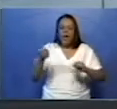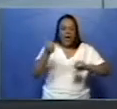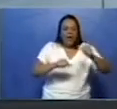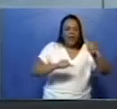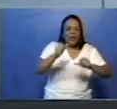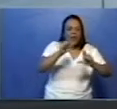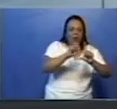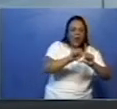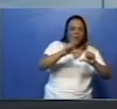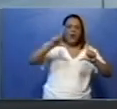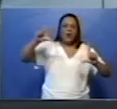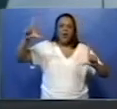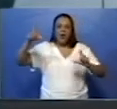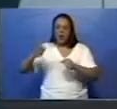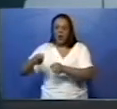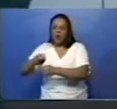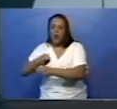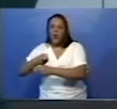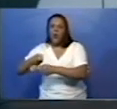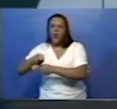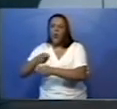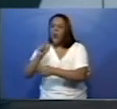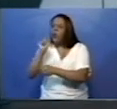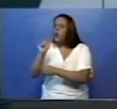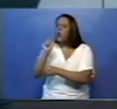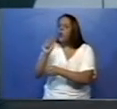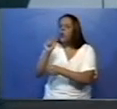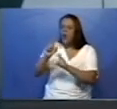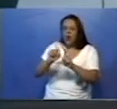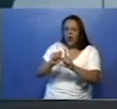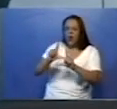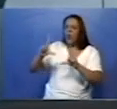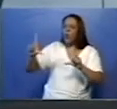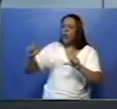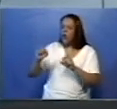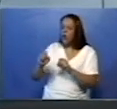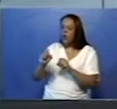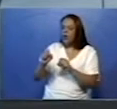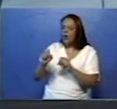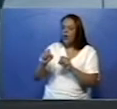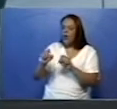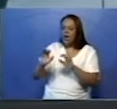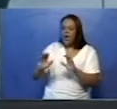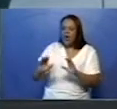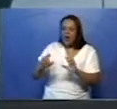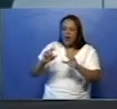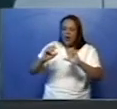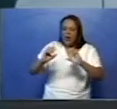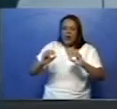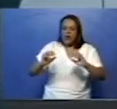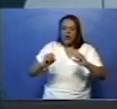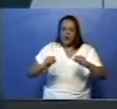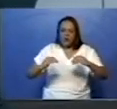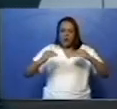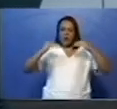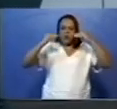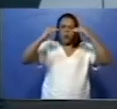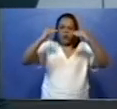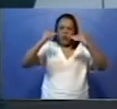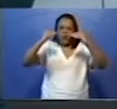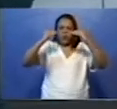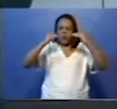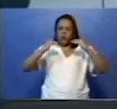No caso dos adjetivos, o grau quer dizer o quê? A intensidade que nós vamos dar às características